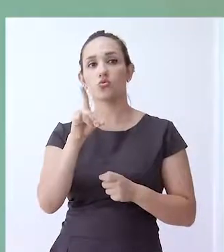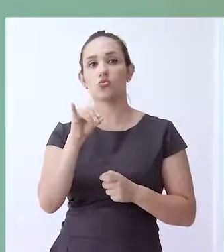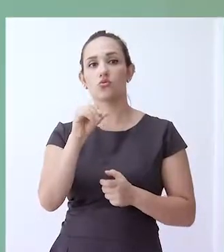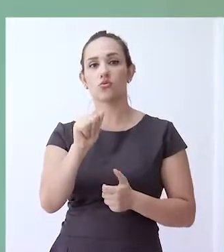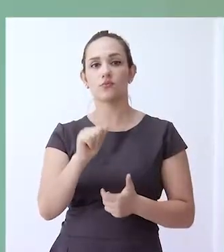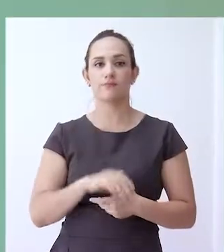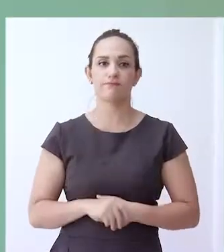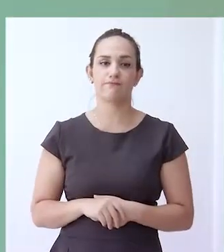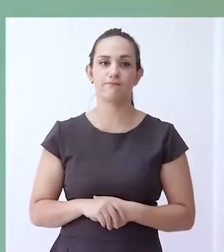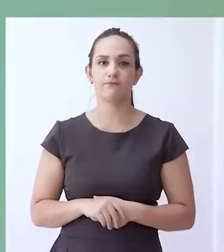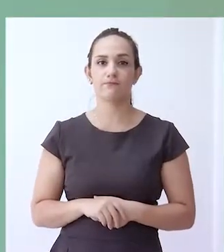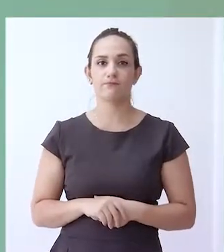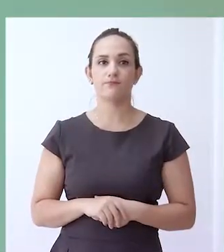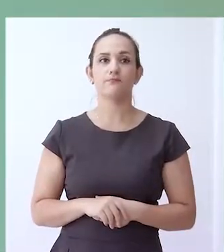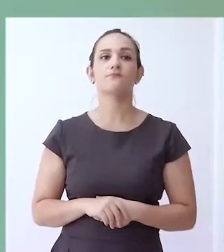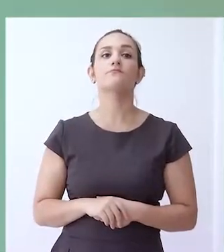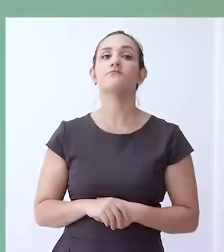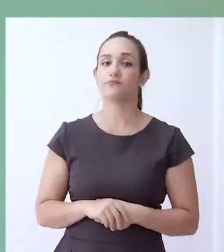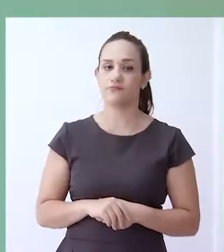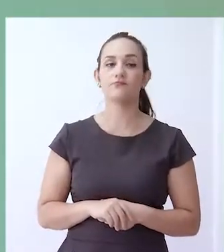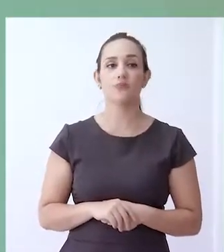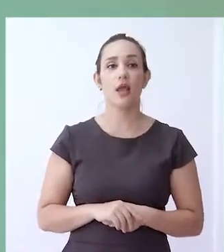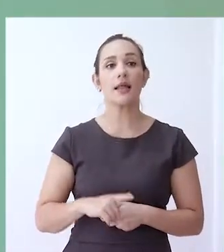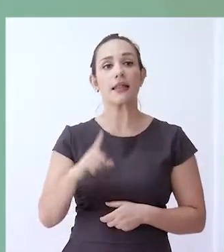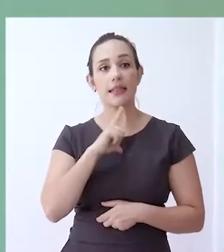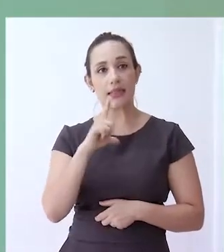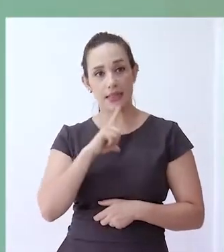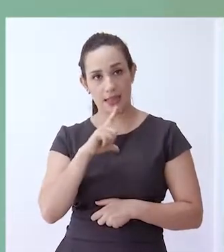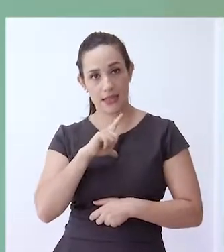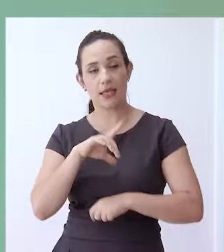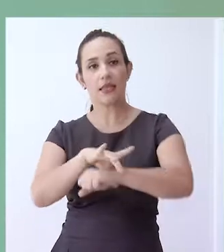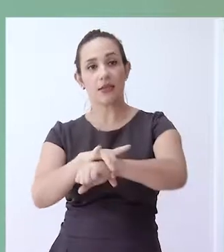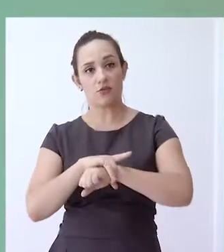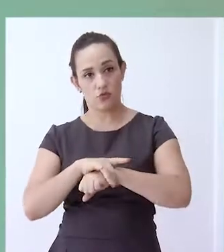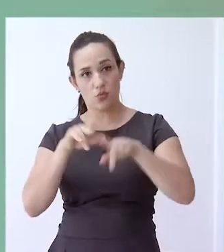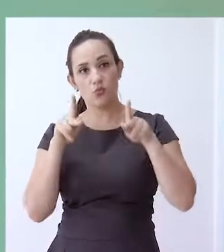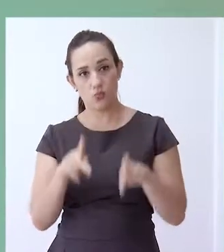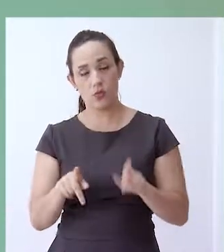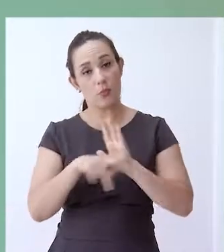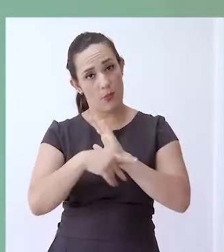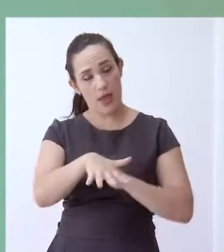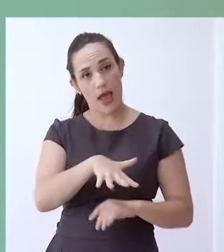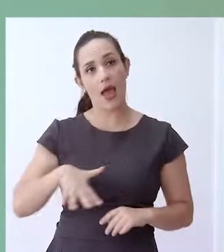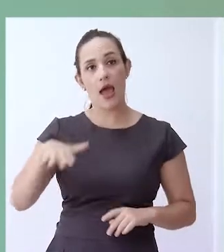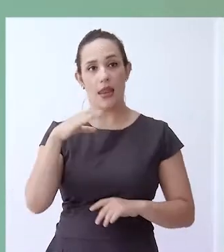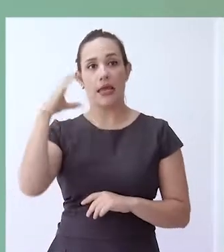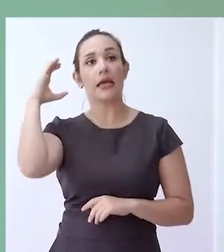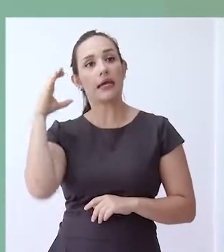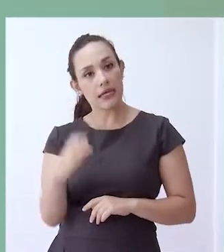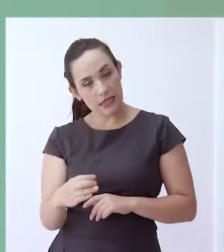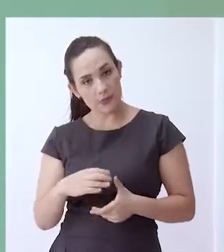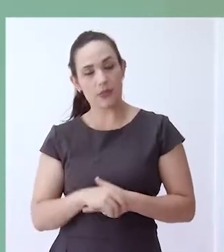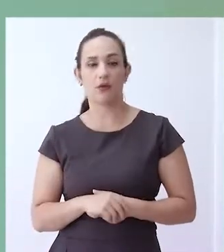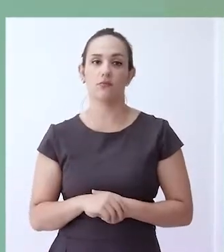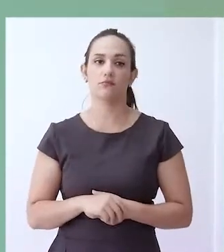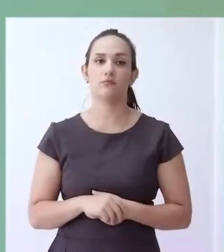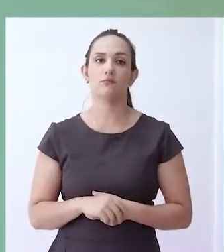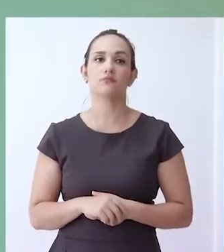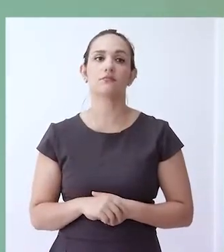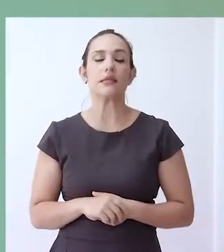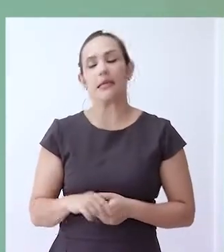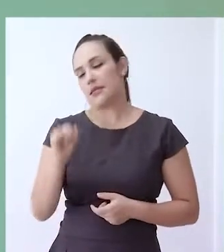instituição? Então, nós temos defensores públicos criminais que atuam na parte criminal, ou seja, quando o cidadão